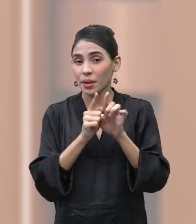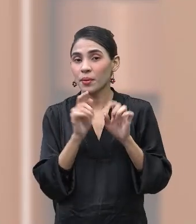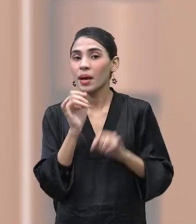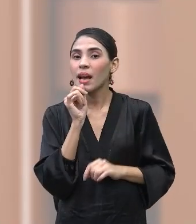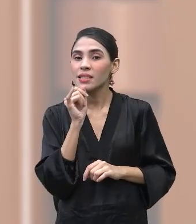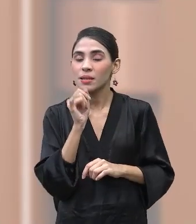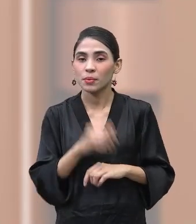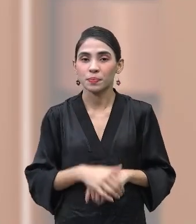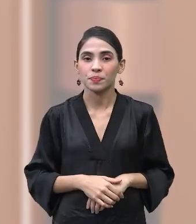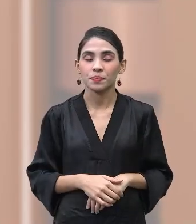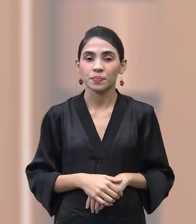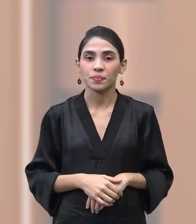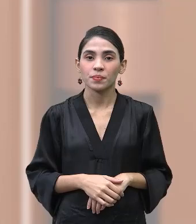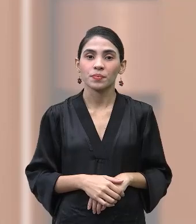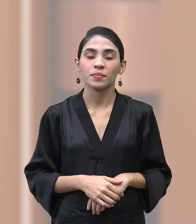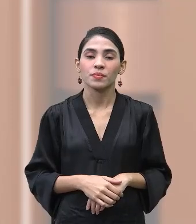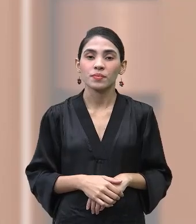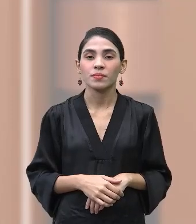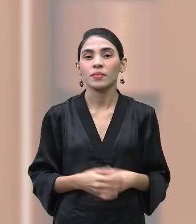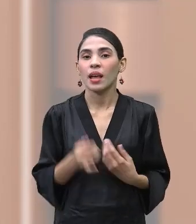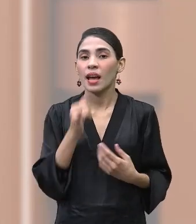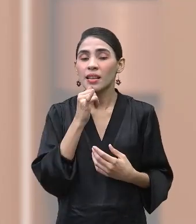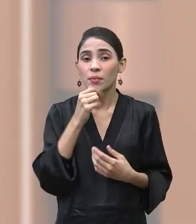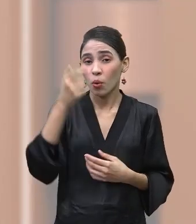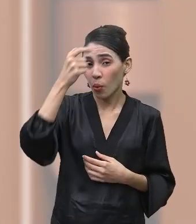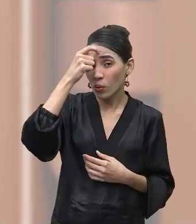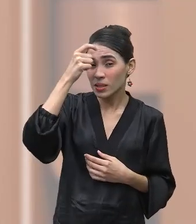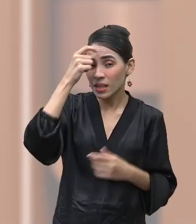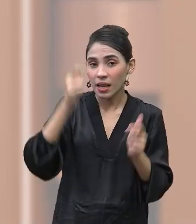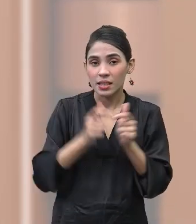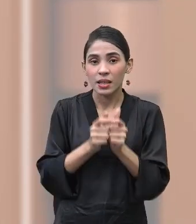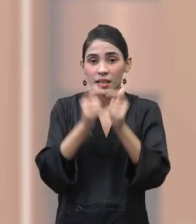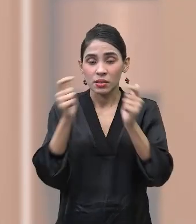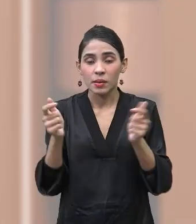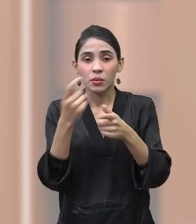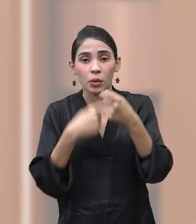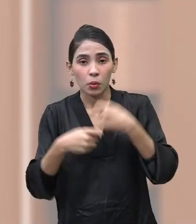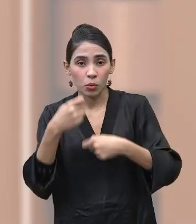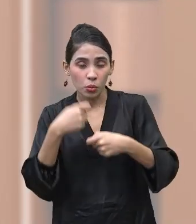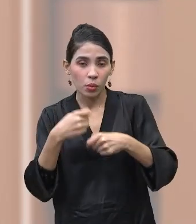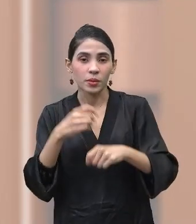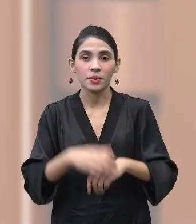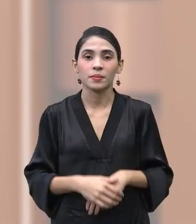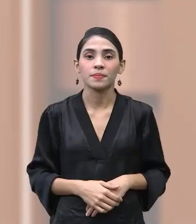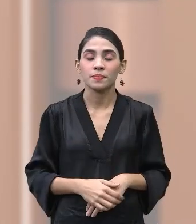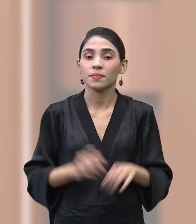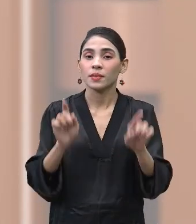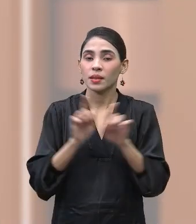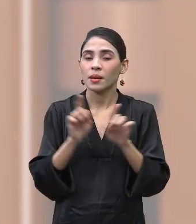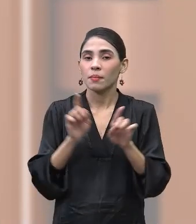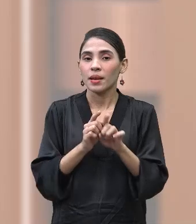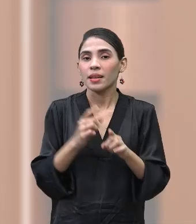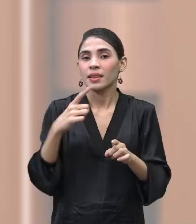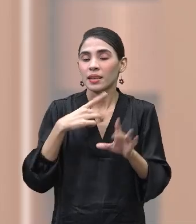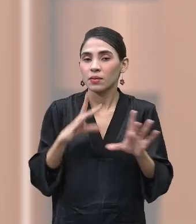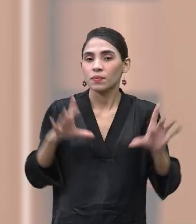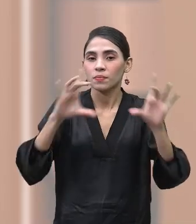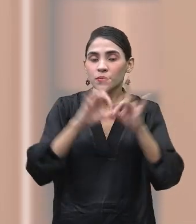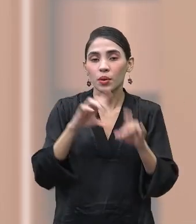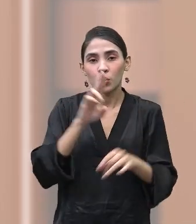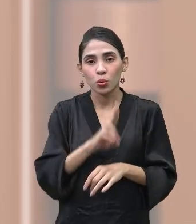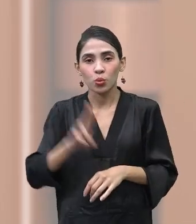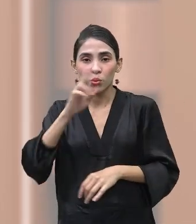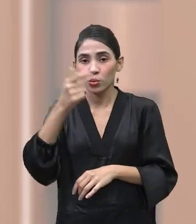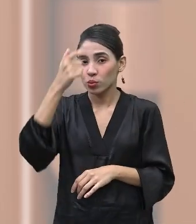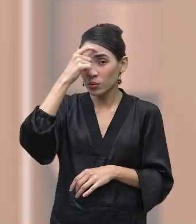questão da sensibilização para o crescimento econômico, né, aliado à questão do uso racional